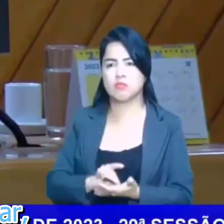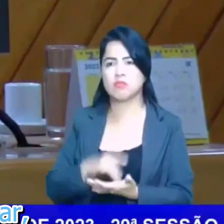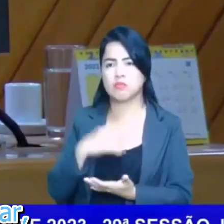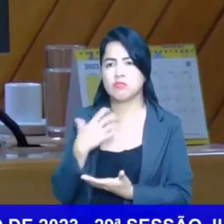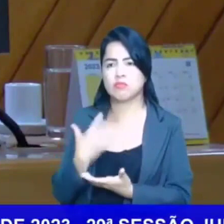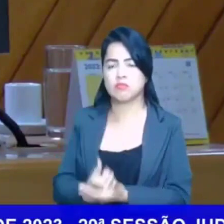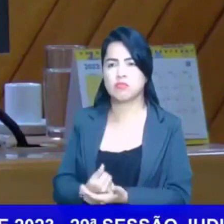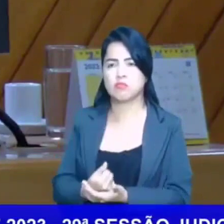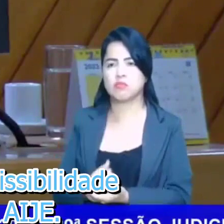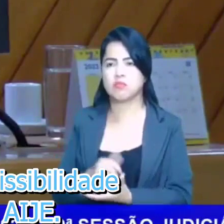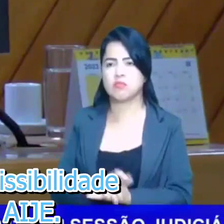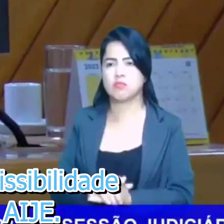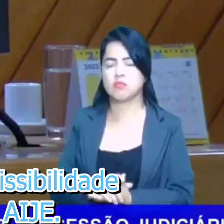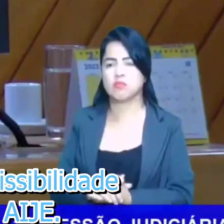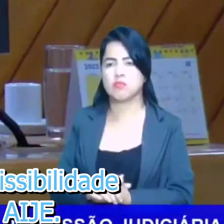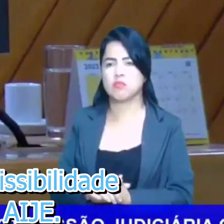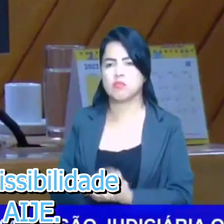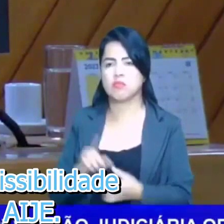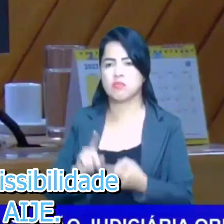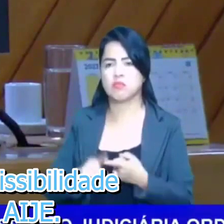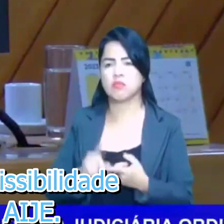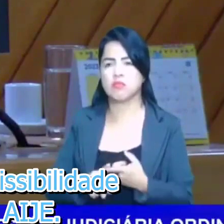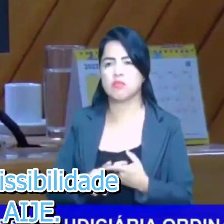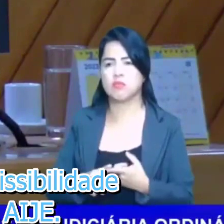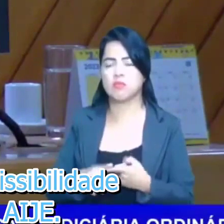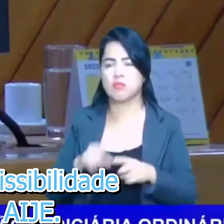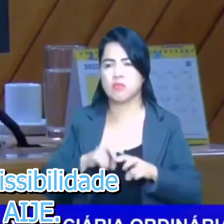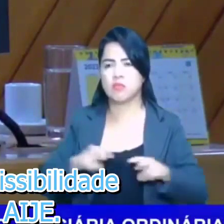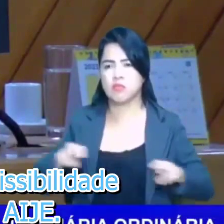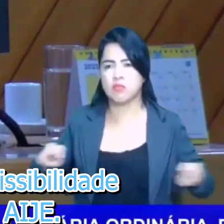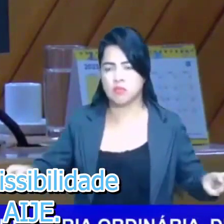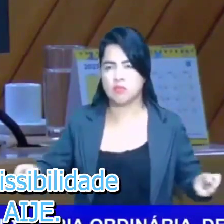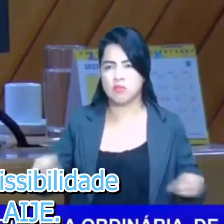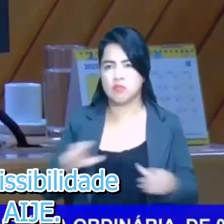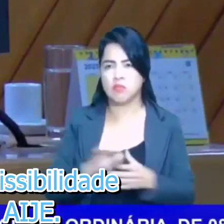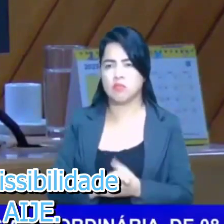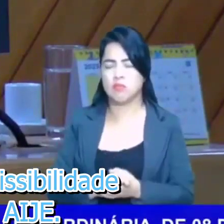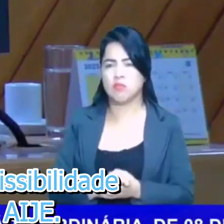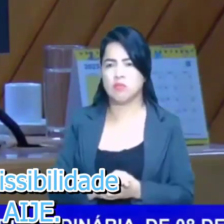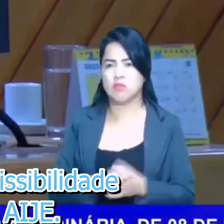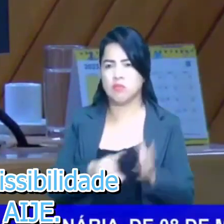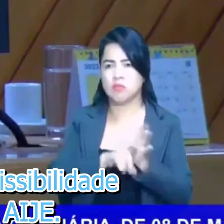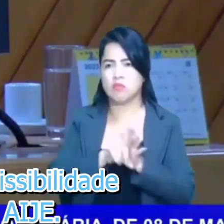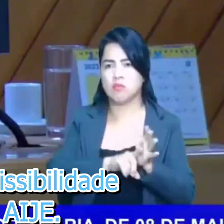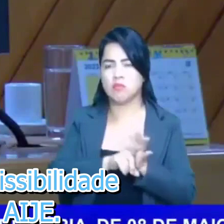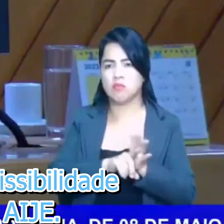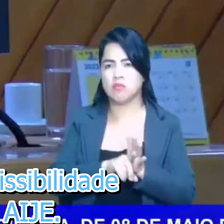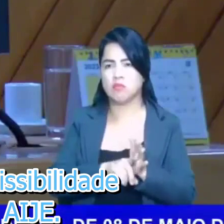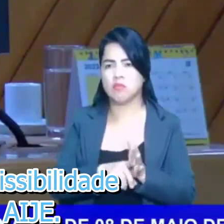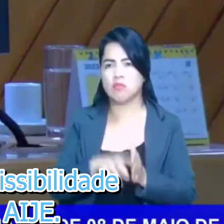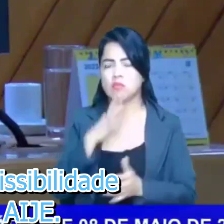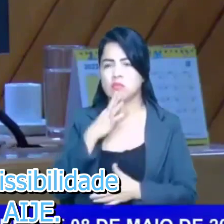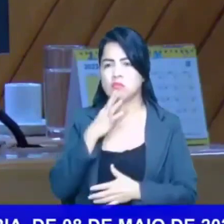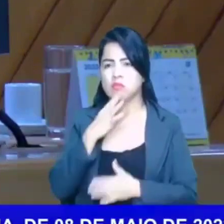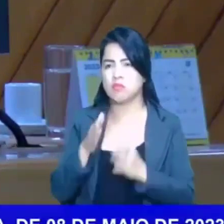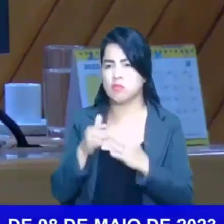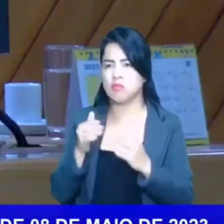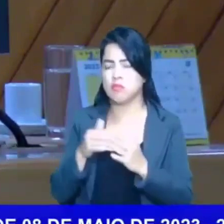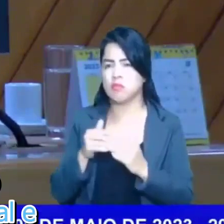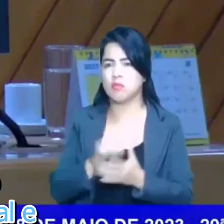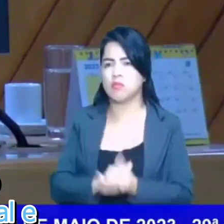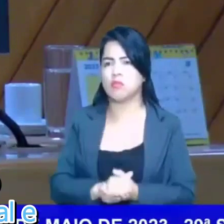da preliminar e, por estarem presentes os demais pressupostos de admissibilidade ao exame do mérito, eu conhecendo dos pedidos da